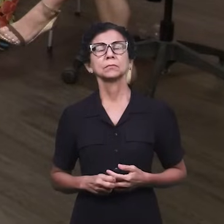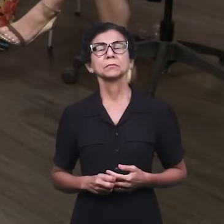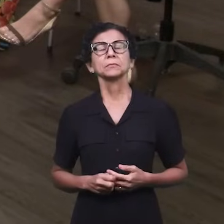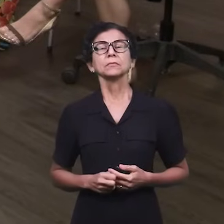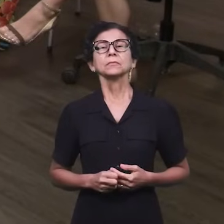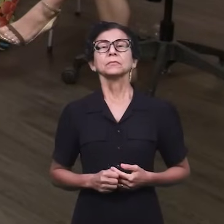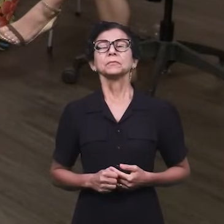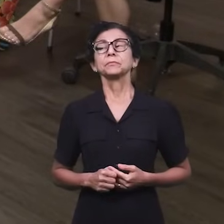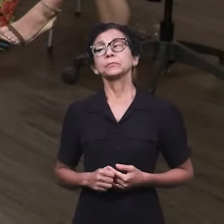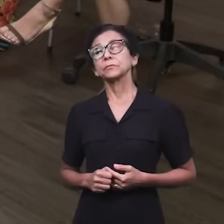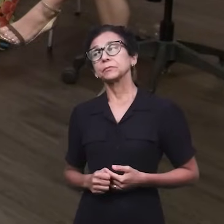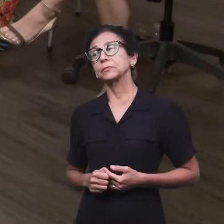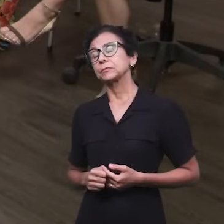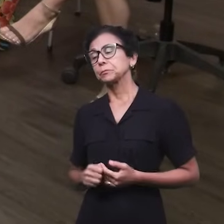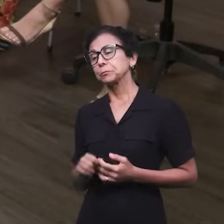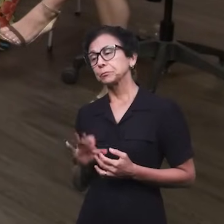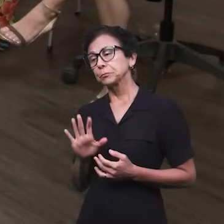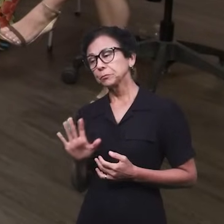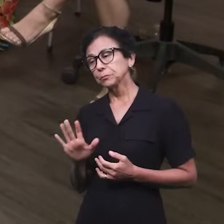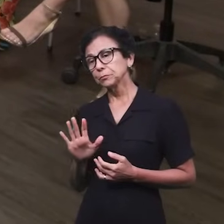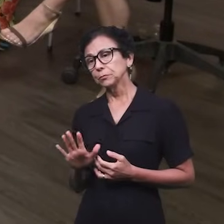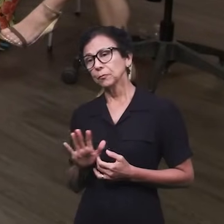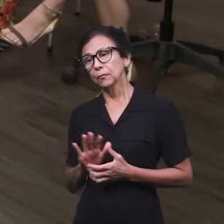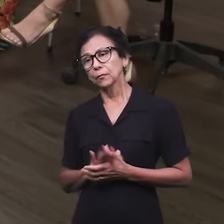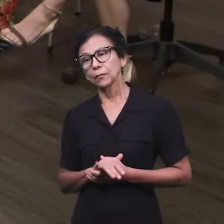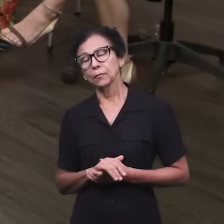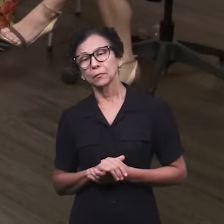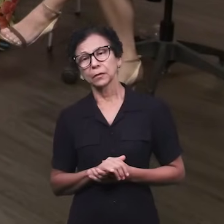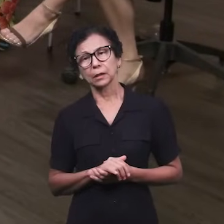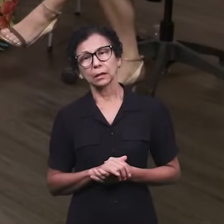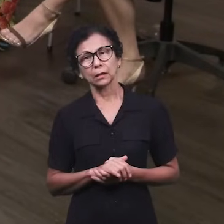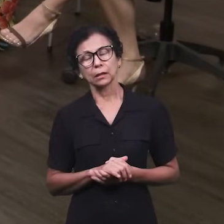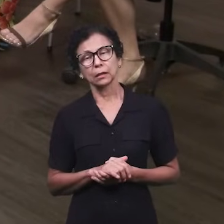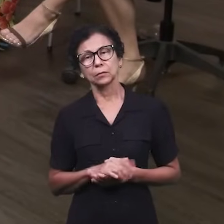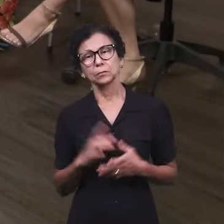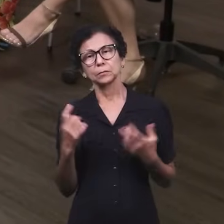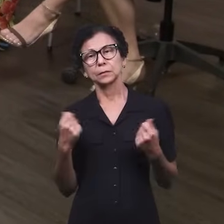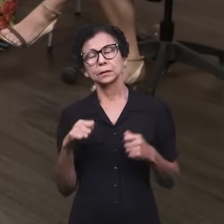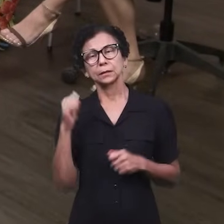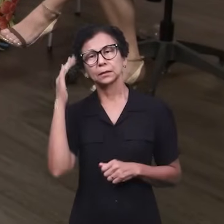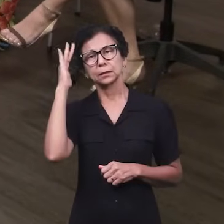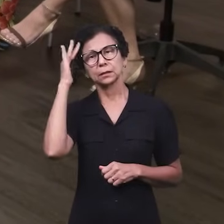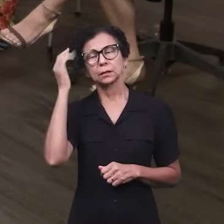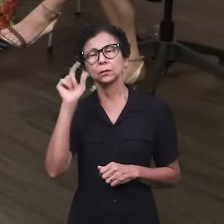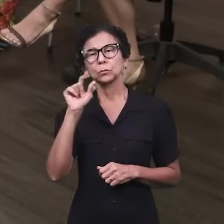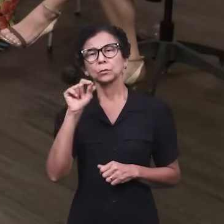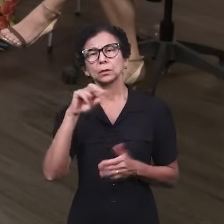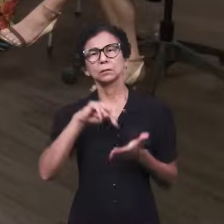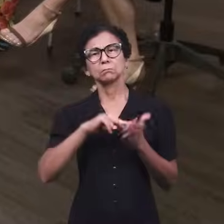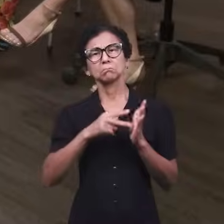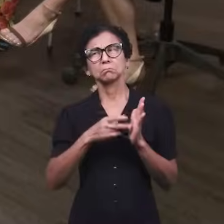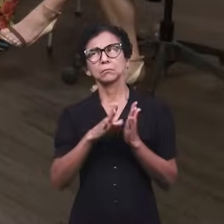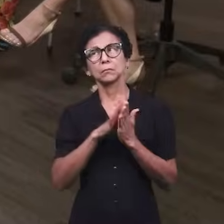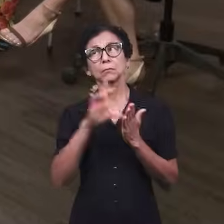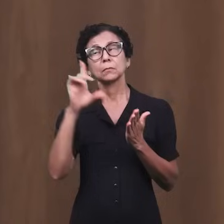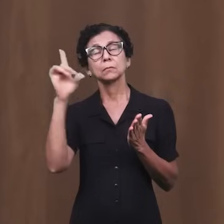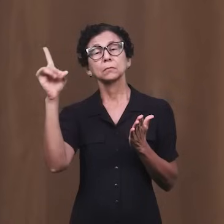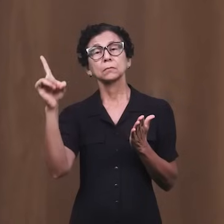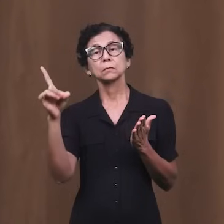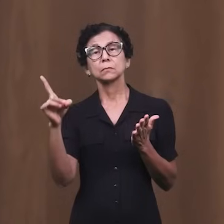é para responder isso Raí a gente precisa ter em mente o que que é a palavra de